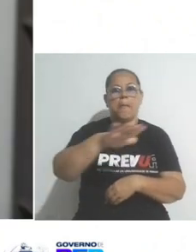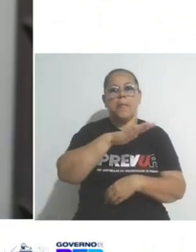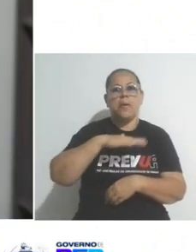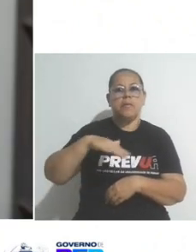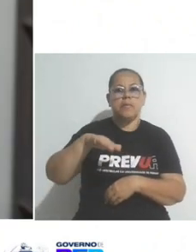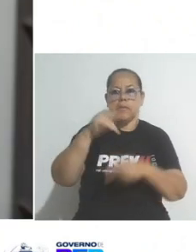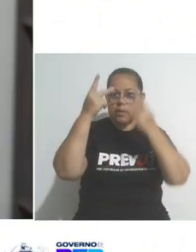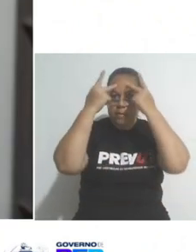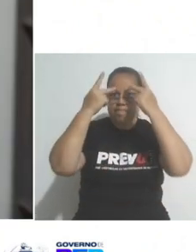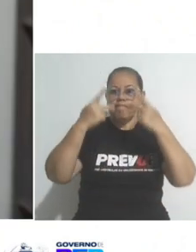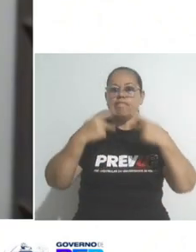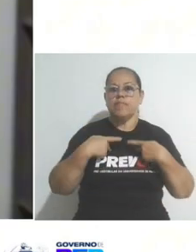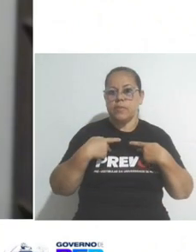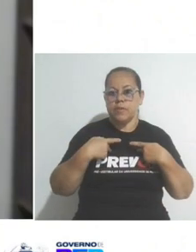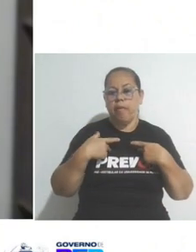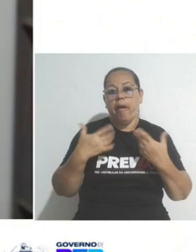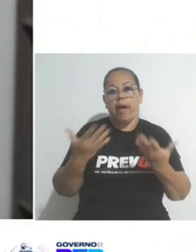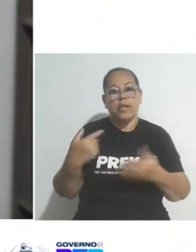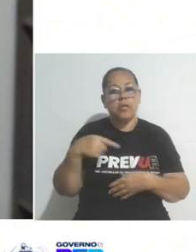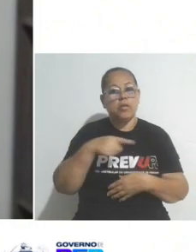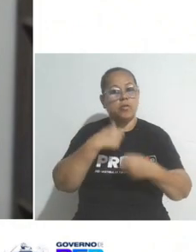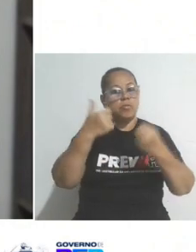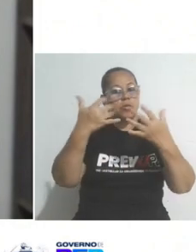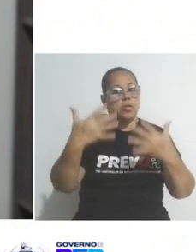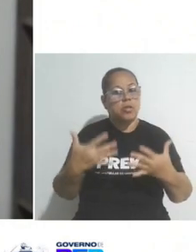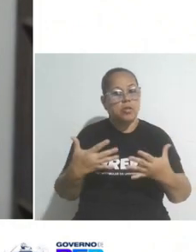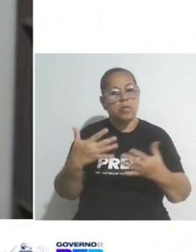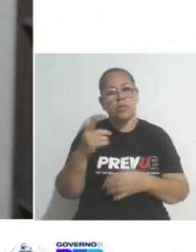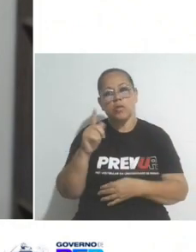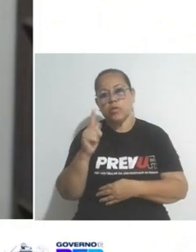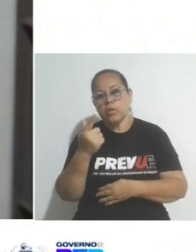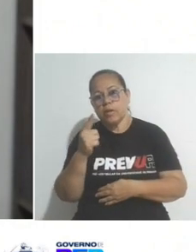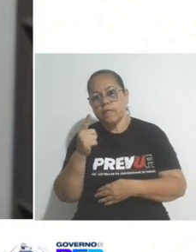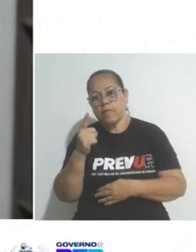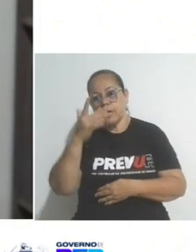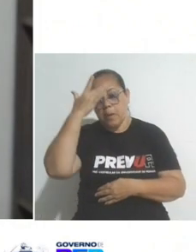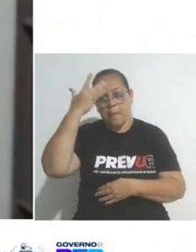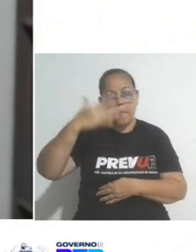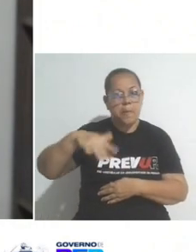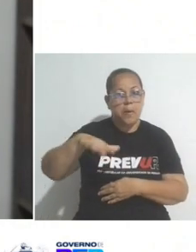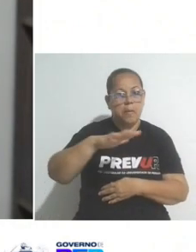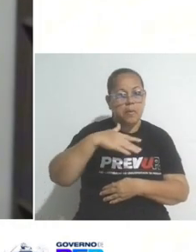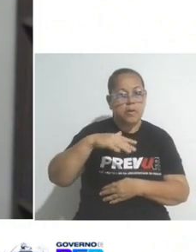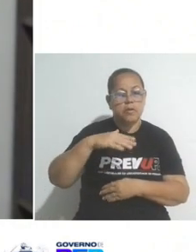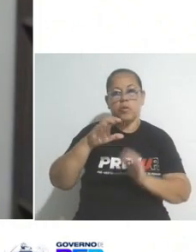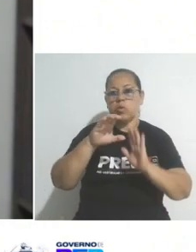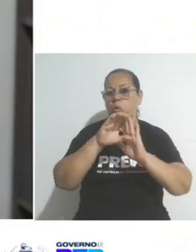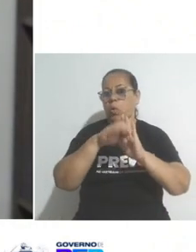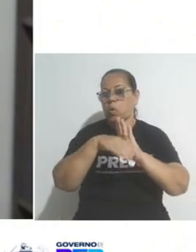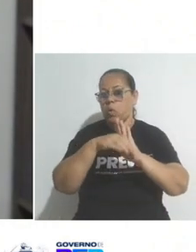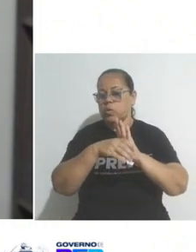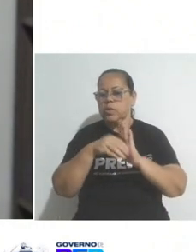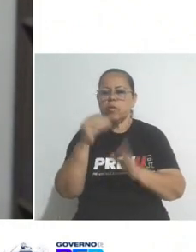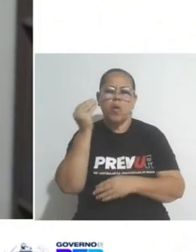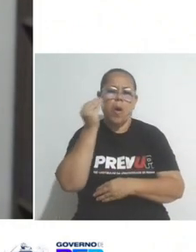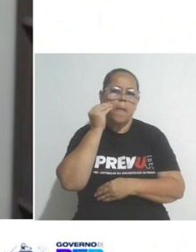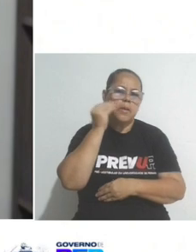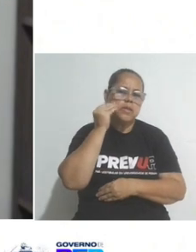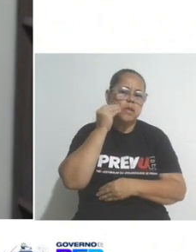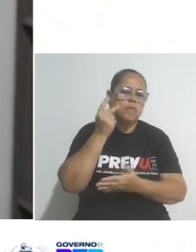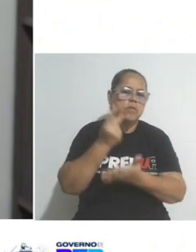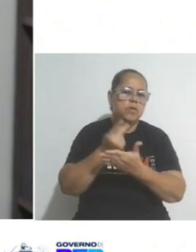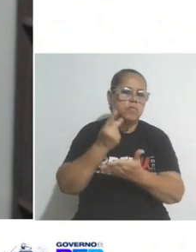humana e aqui nós estamos trabalhando de geografia da população a partir de conceitos observando um